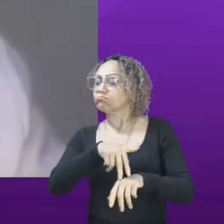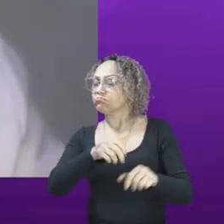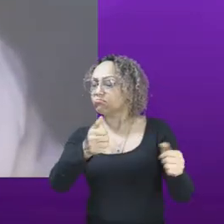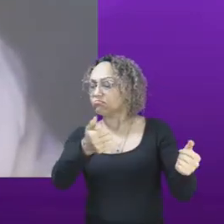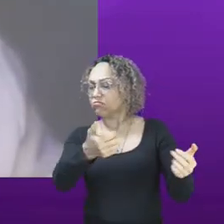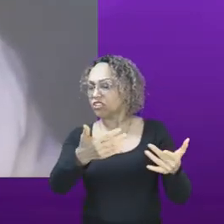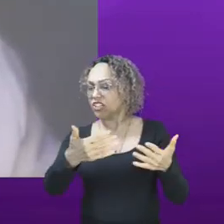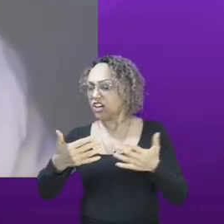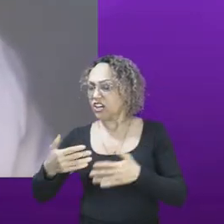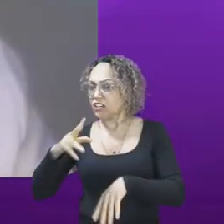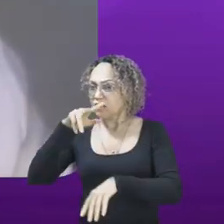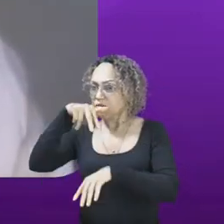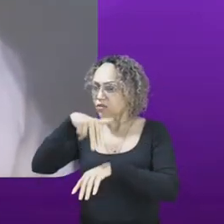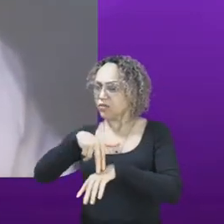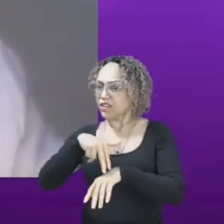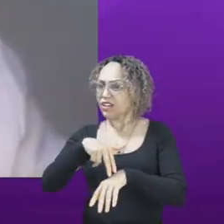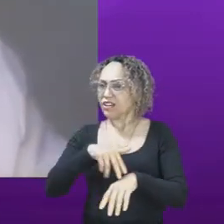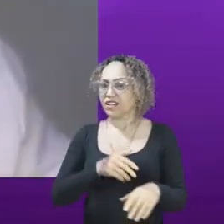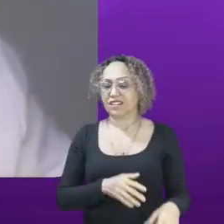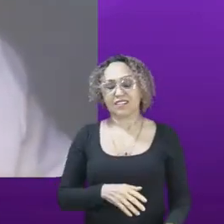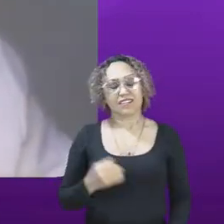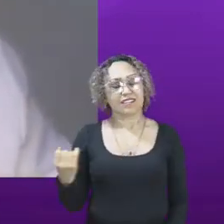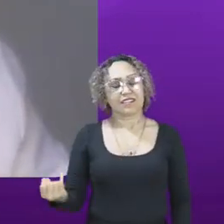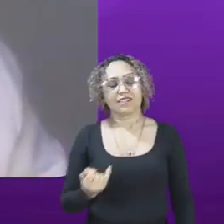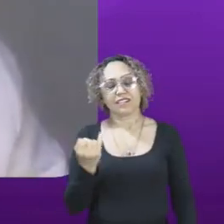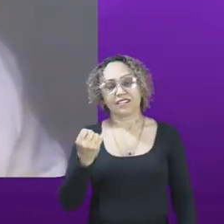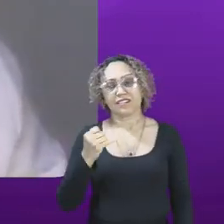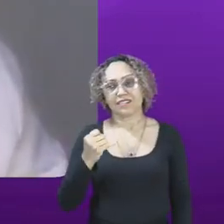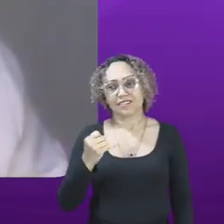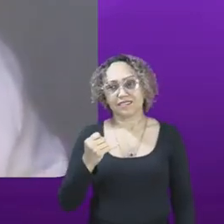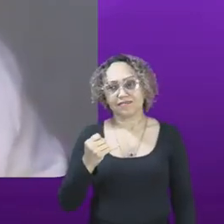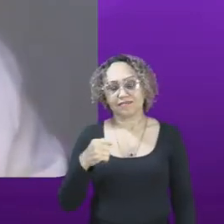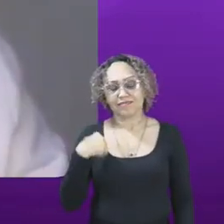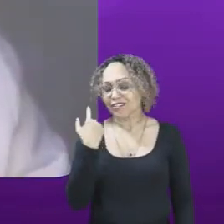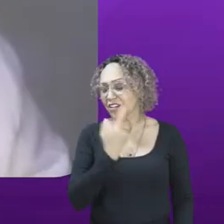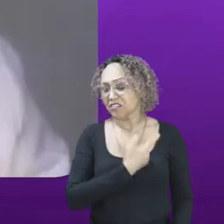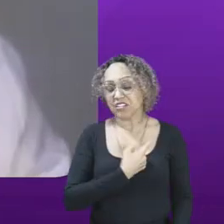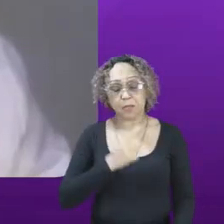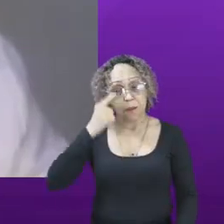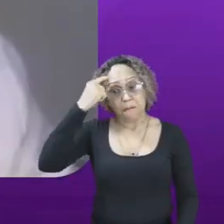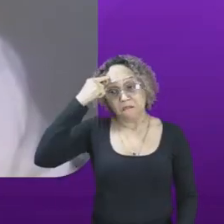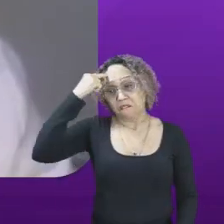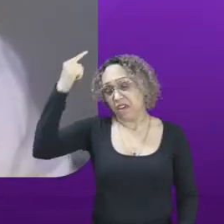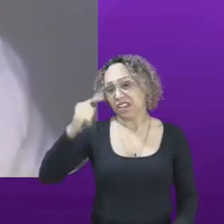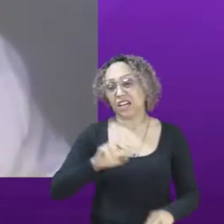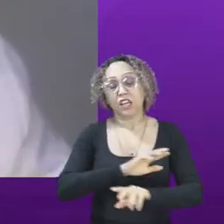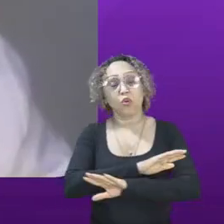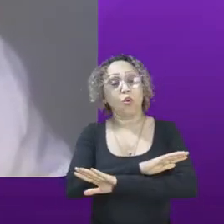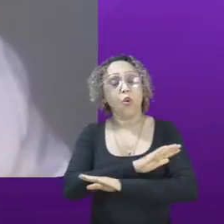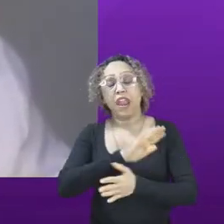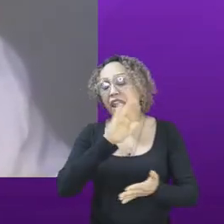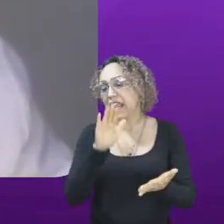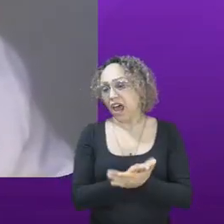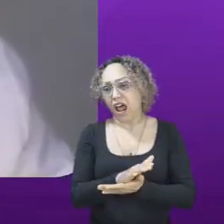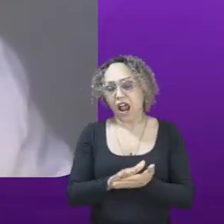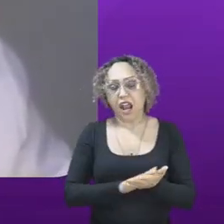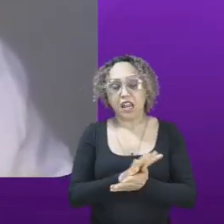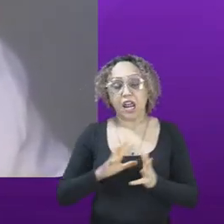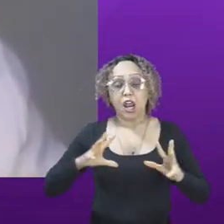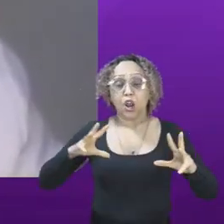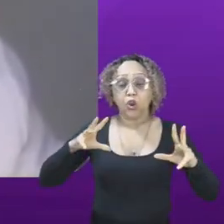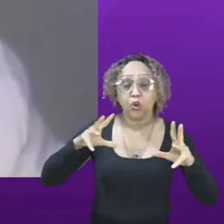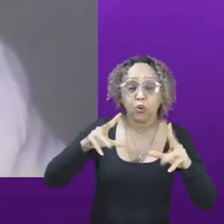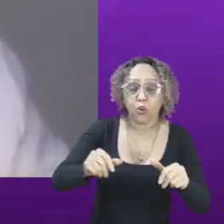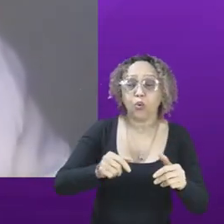sempre importante a gente dizer que nós não estamos inaugurando nada, né? Todas essas coisas que a gente fala, que a